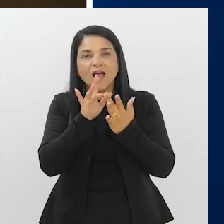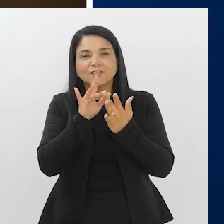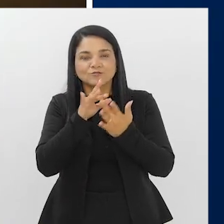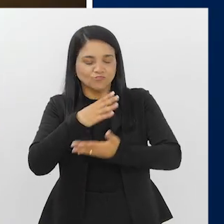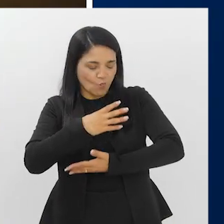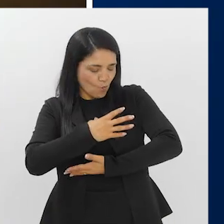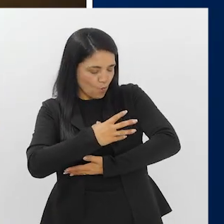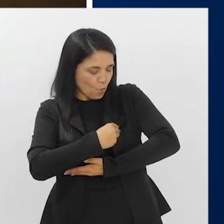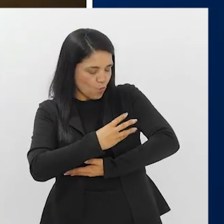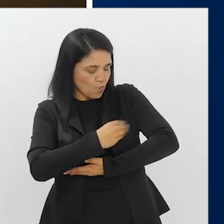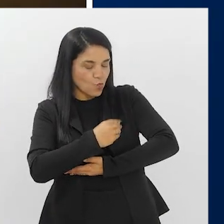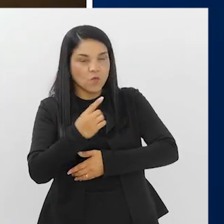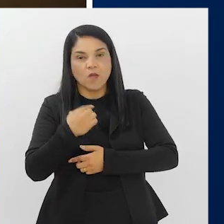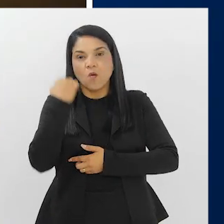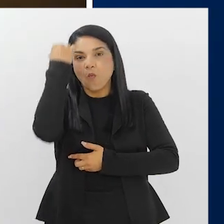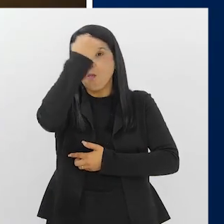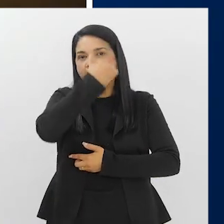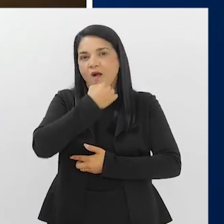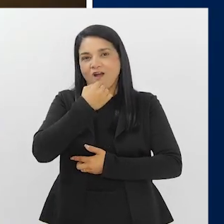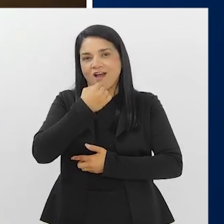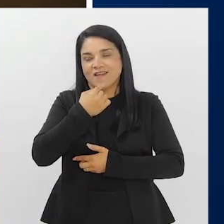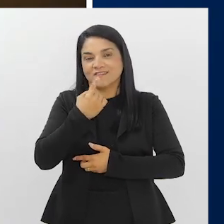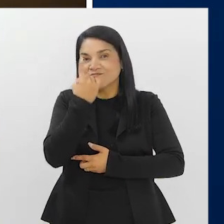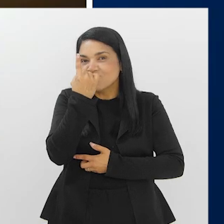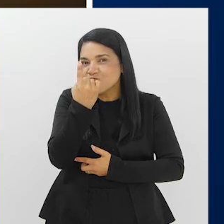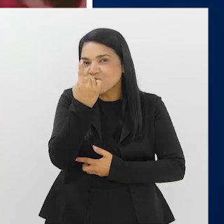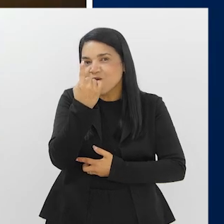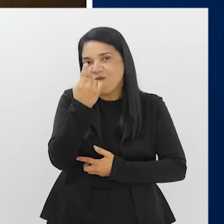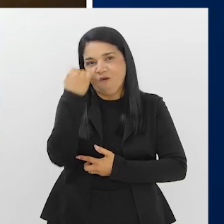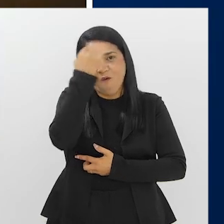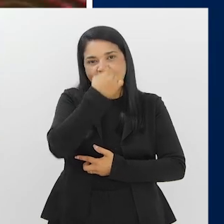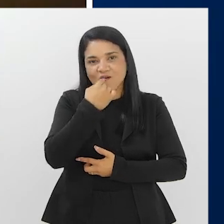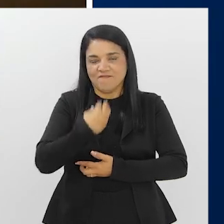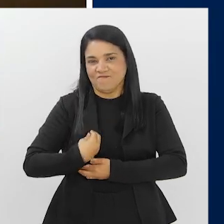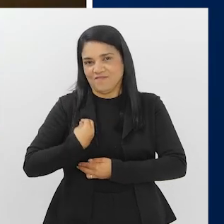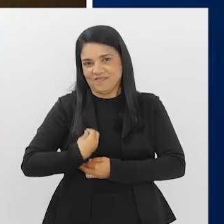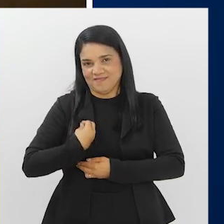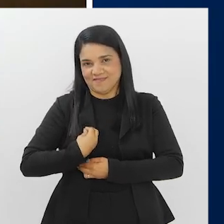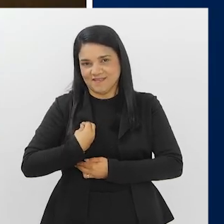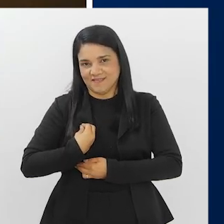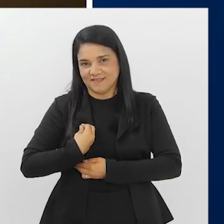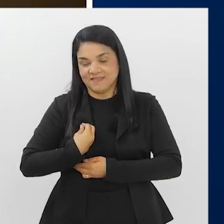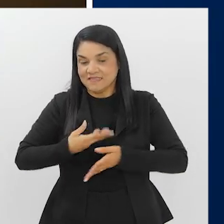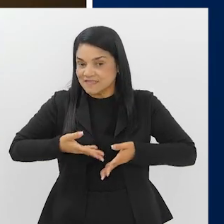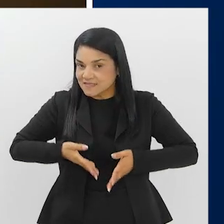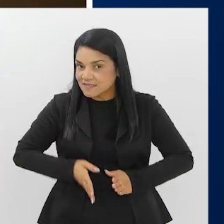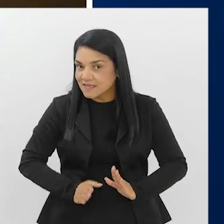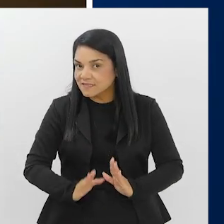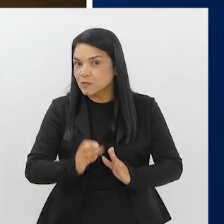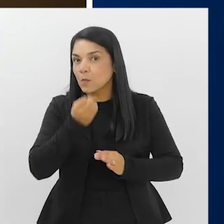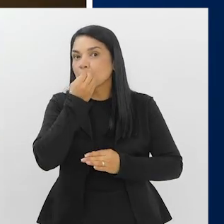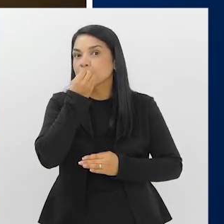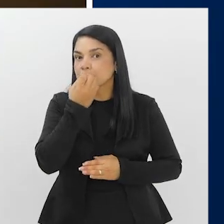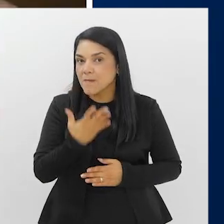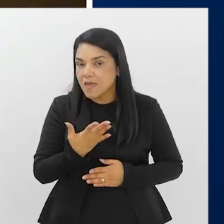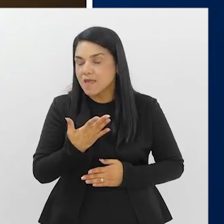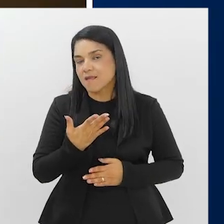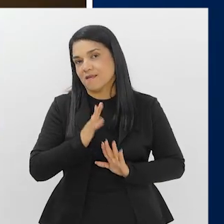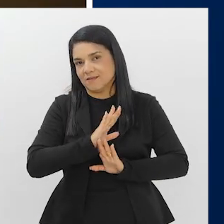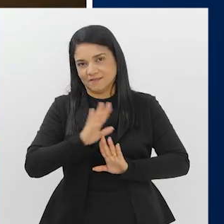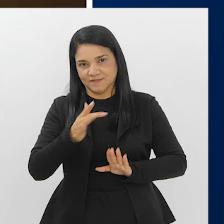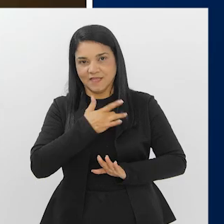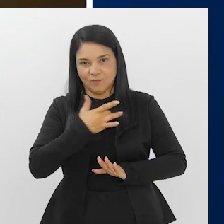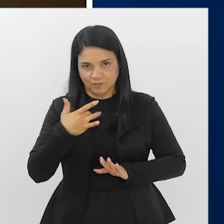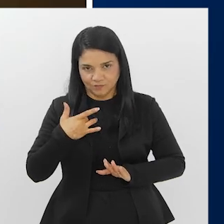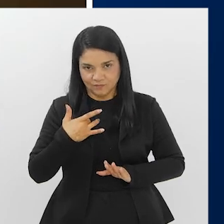pele e amamentação na primeira hora de vida. Claro que o bebê nascendo bem, tá? A gente falando aqui dos bebês que